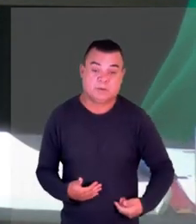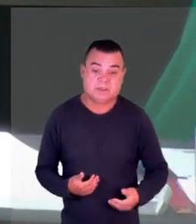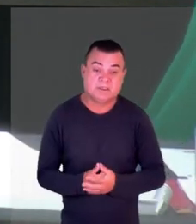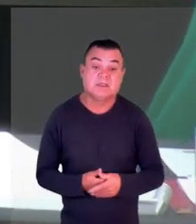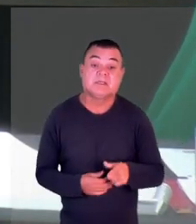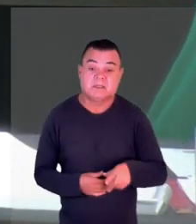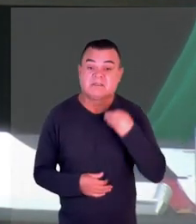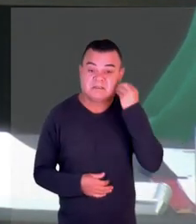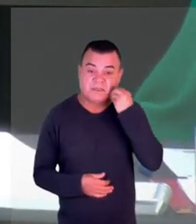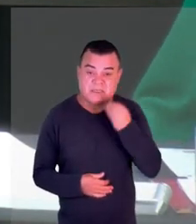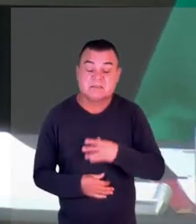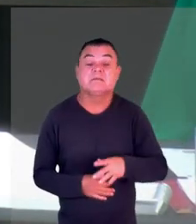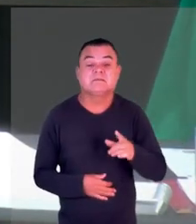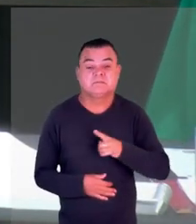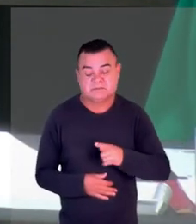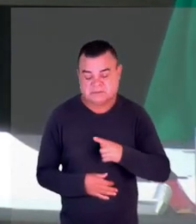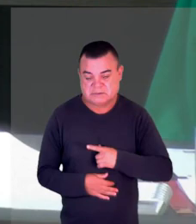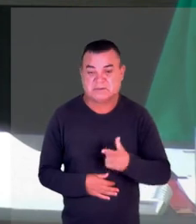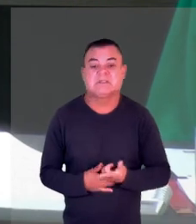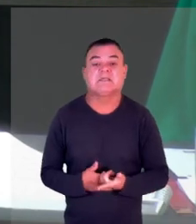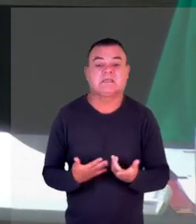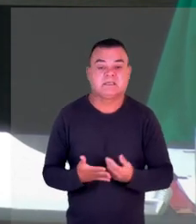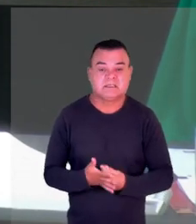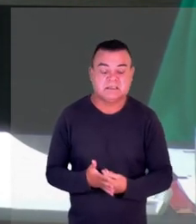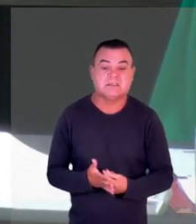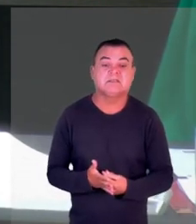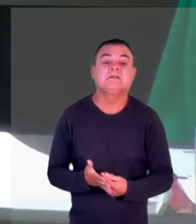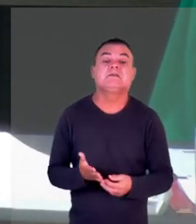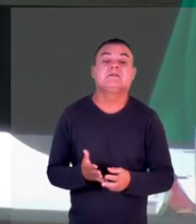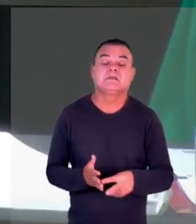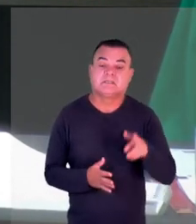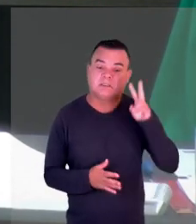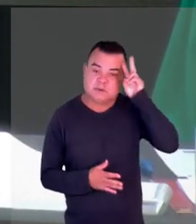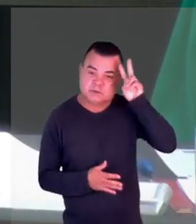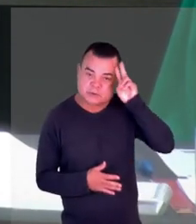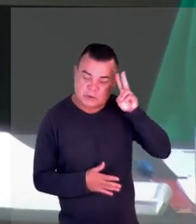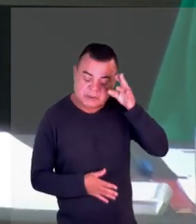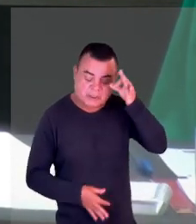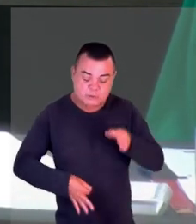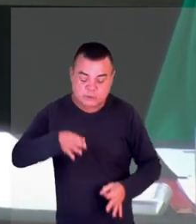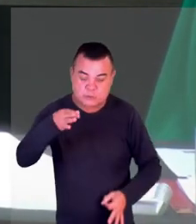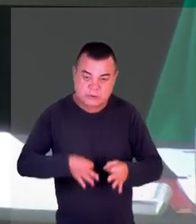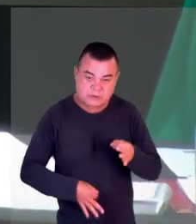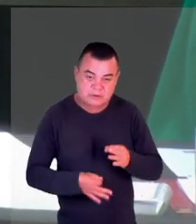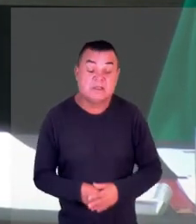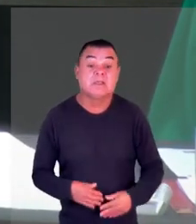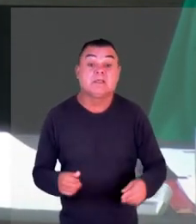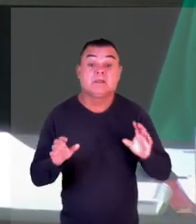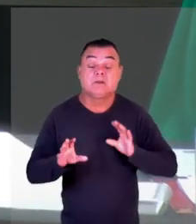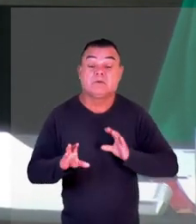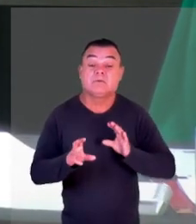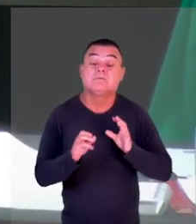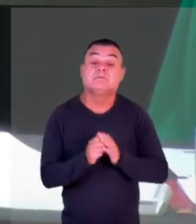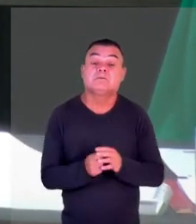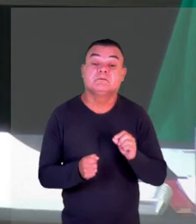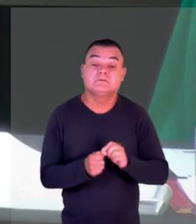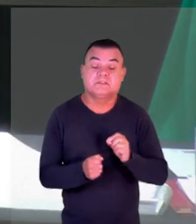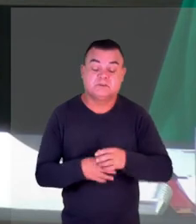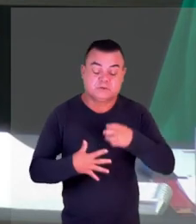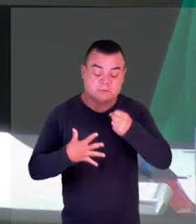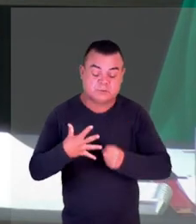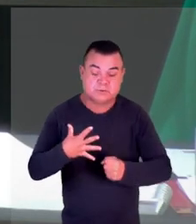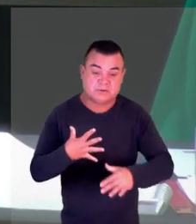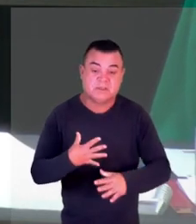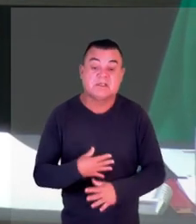experiência tem registro né Tem registro histórico jurídico e formou jurisprudência ainda é a única ação